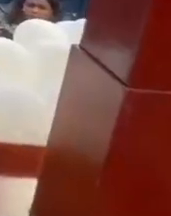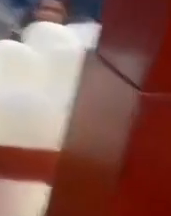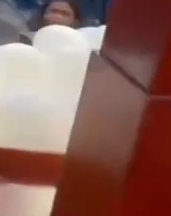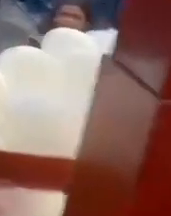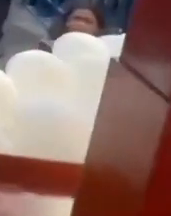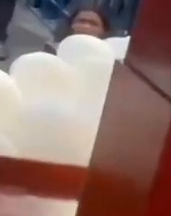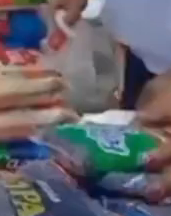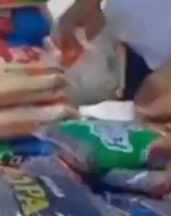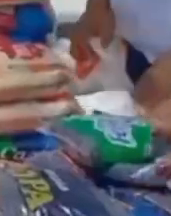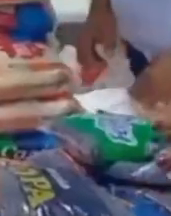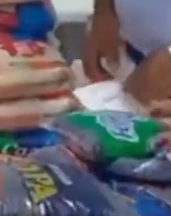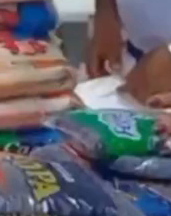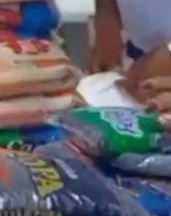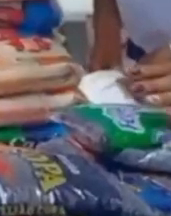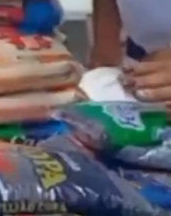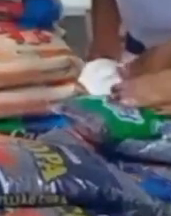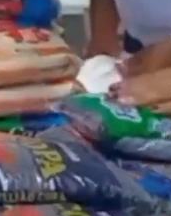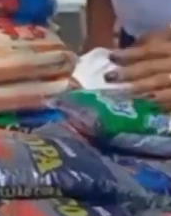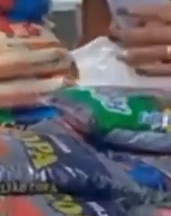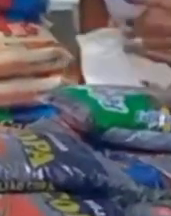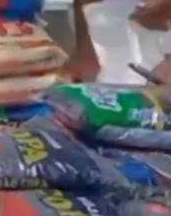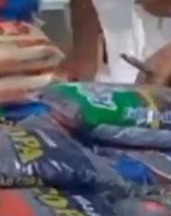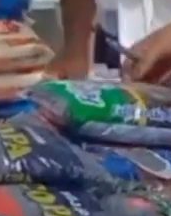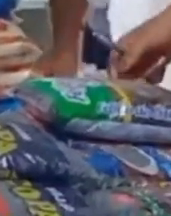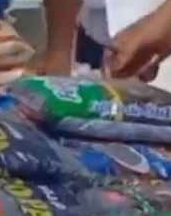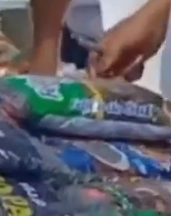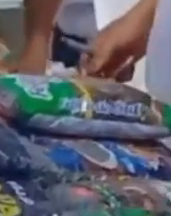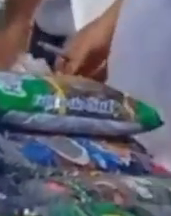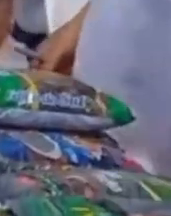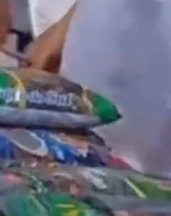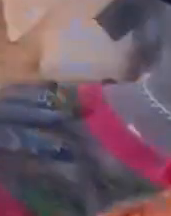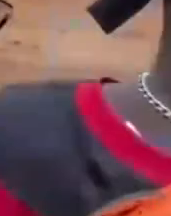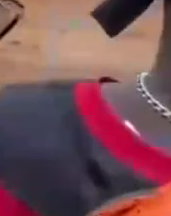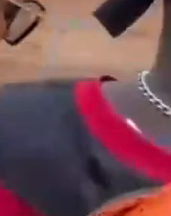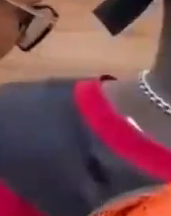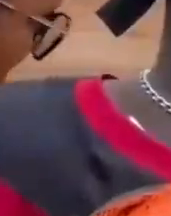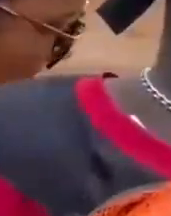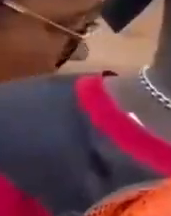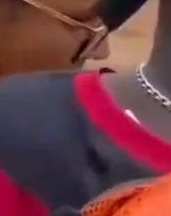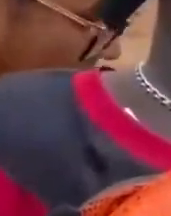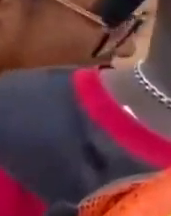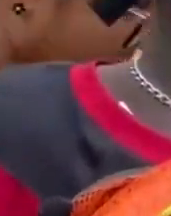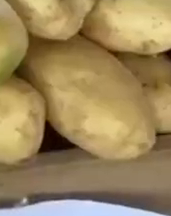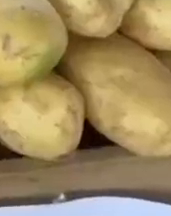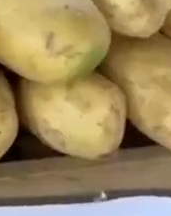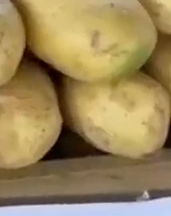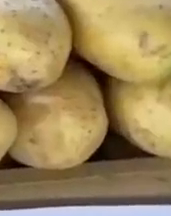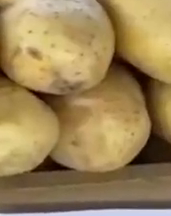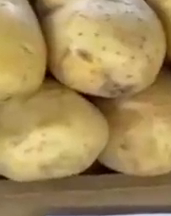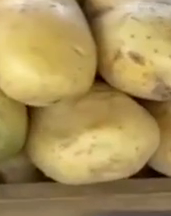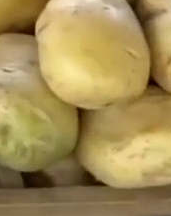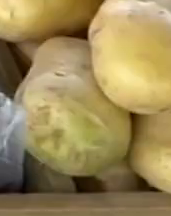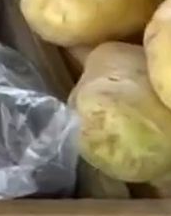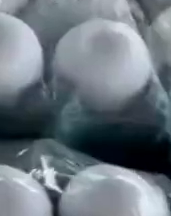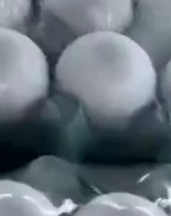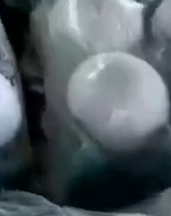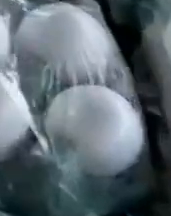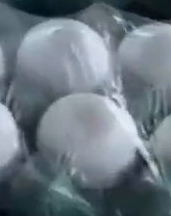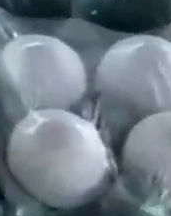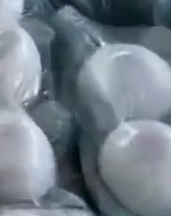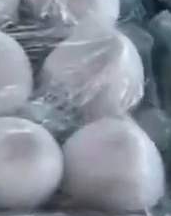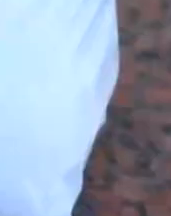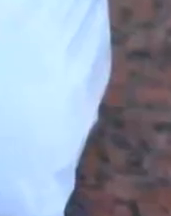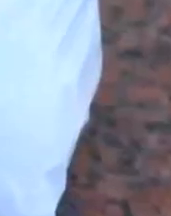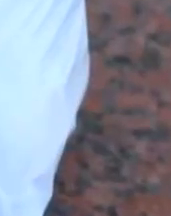fé. Através de ações dentro das comunidades, o Unisocial tem intensificado os esforços para arrecadar e